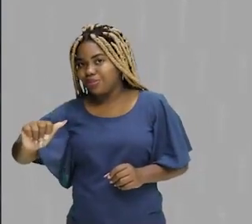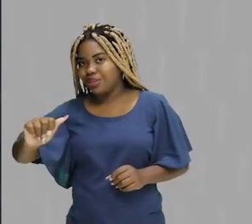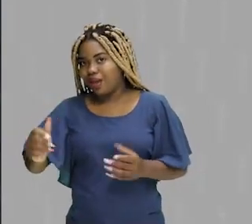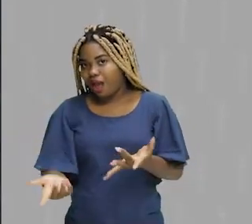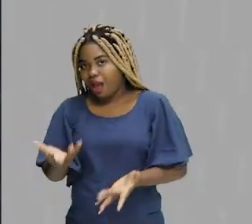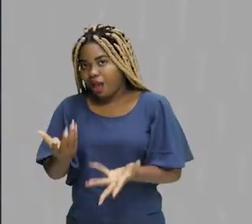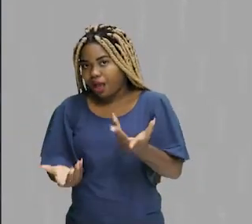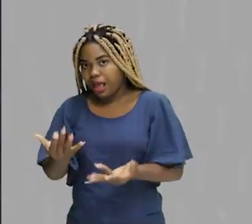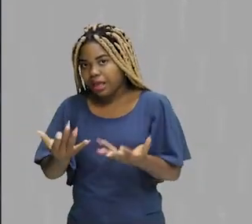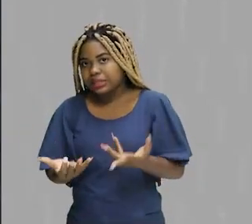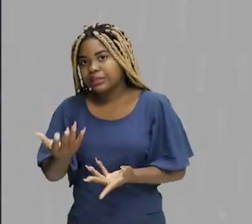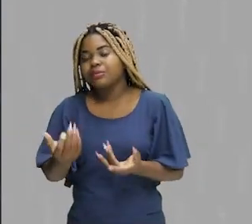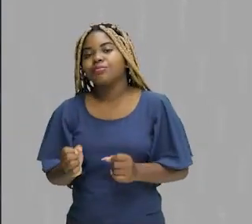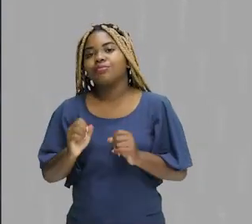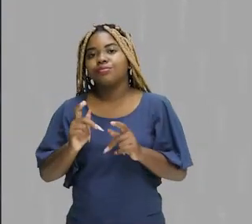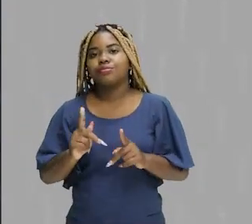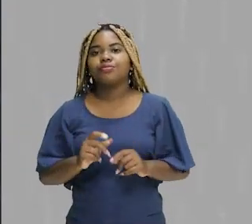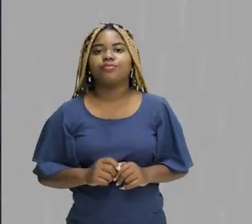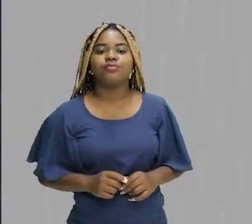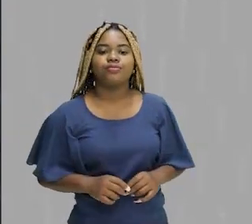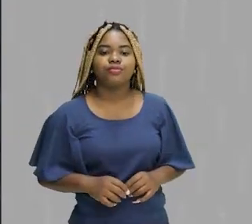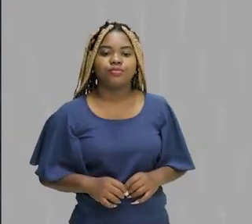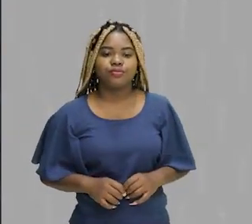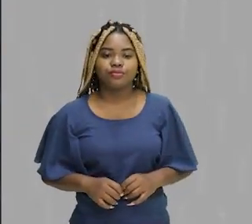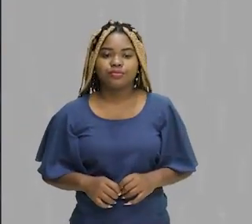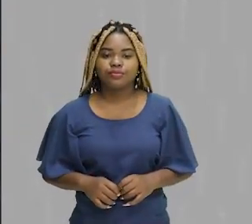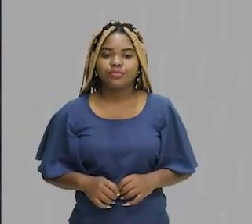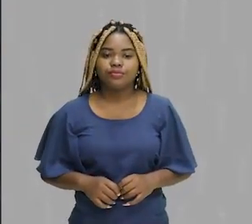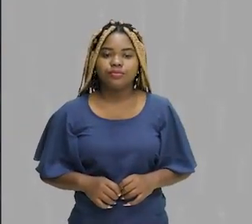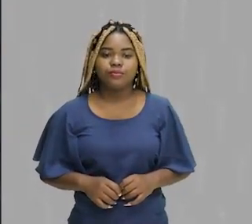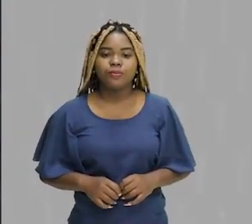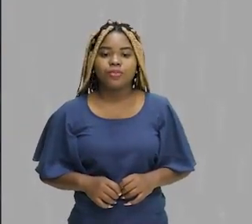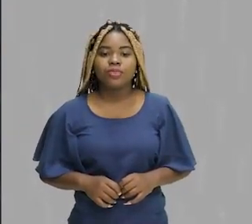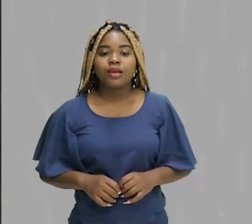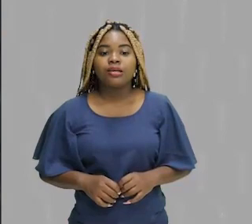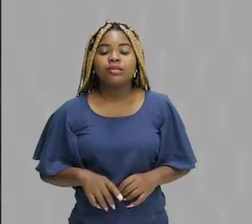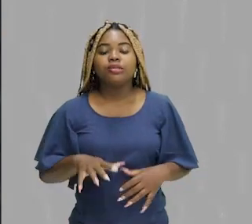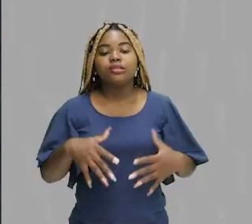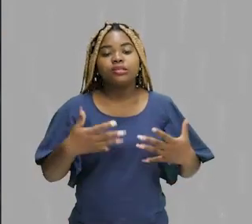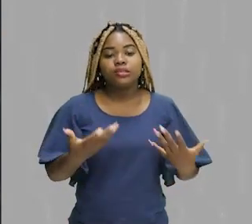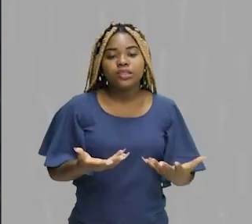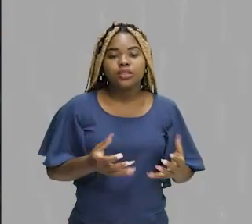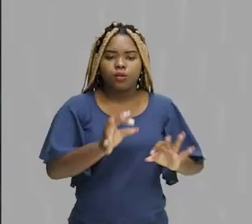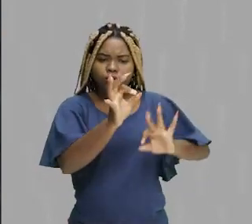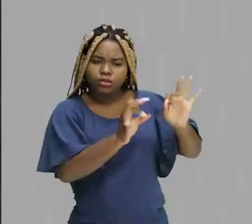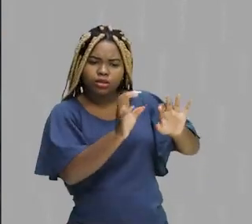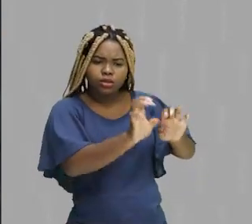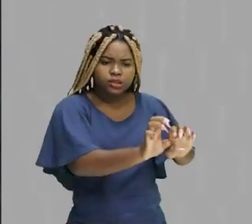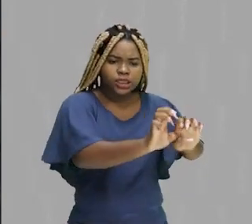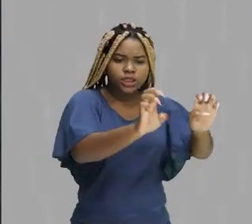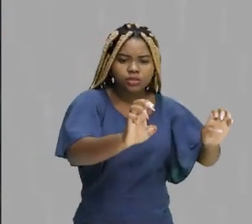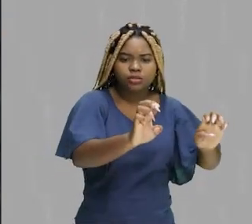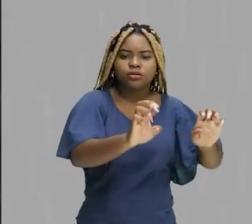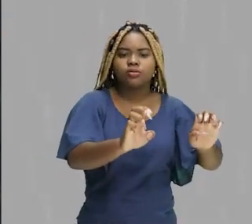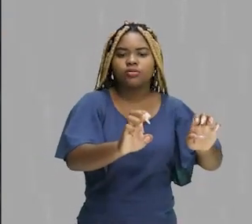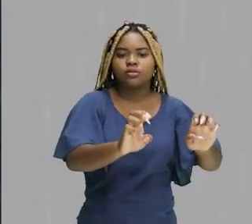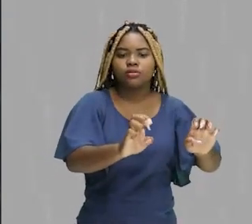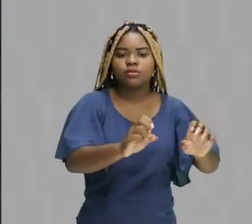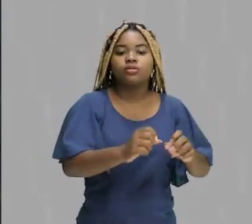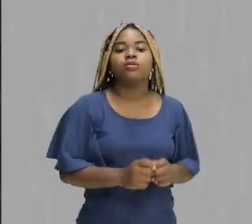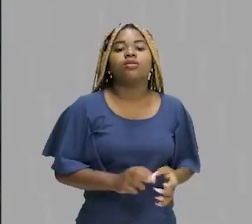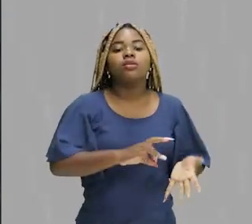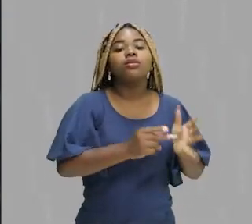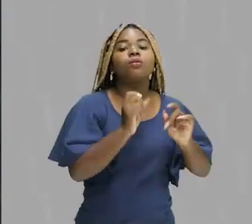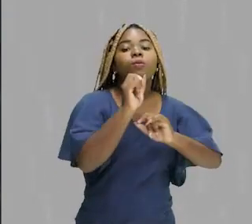do gás hidrogênio. Essa equação indica que na combustão completa de 1 mol de gás